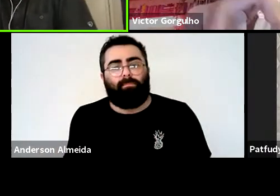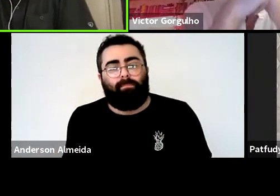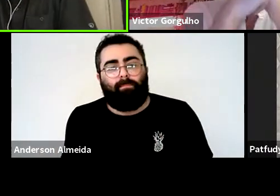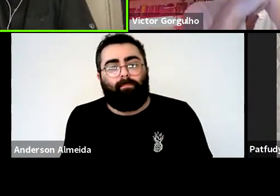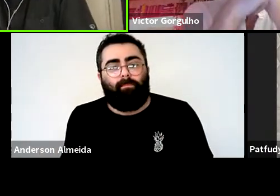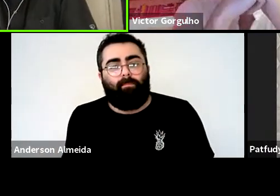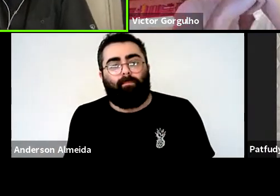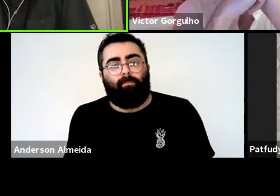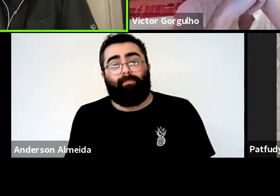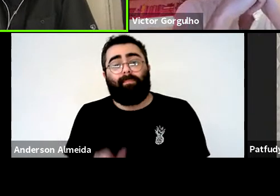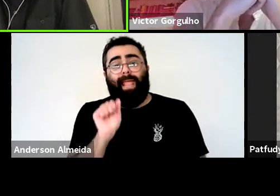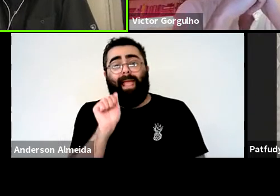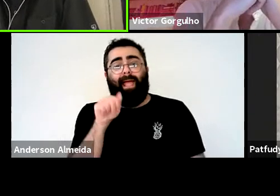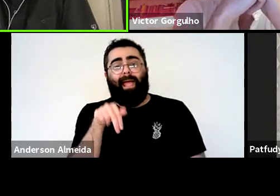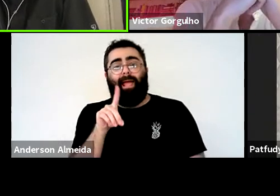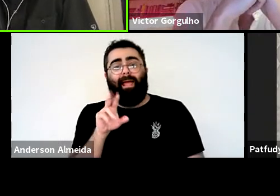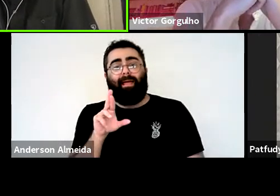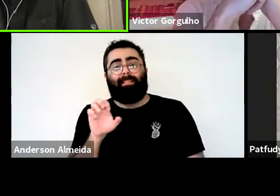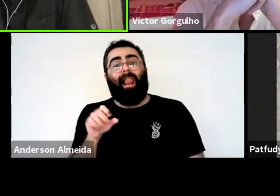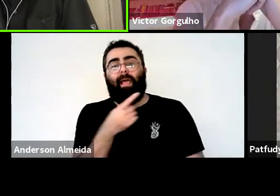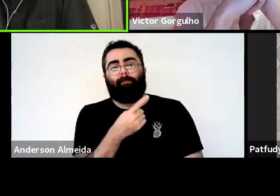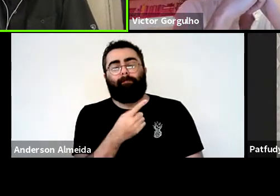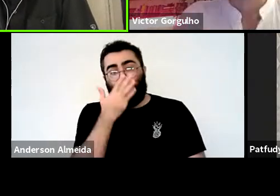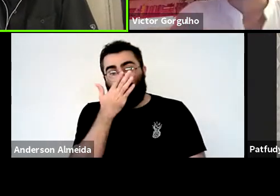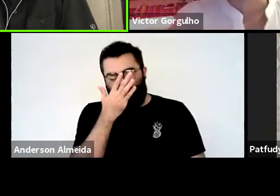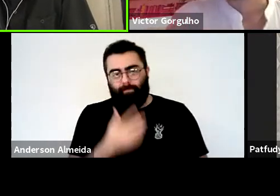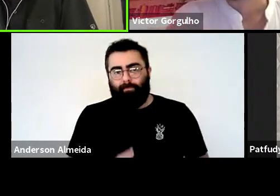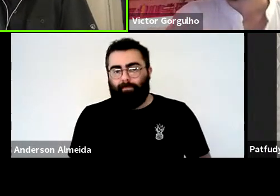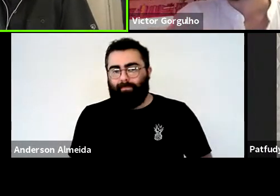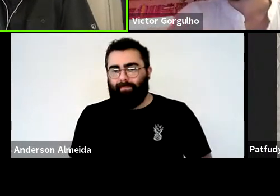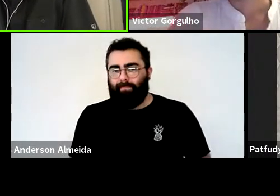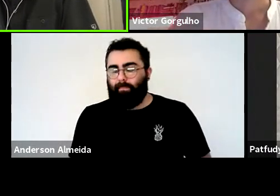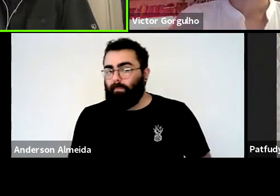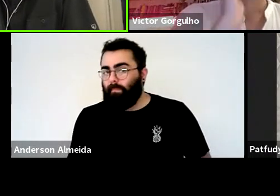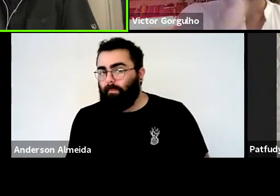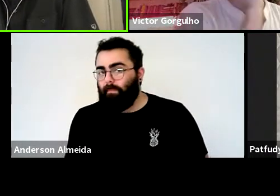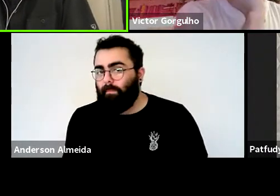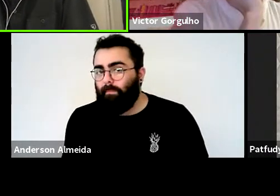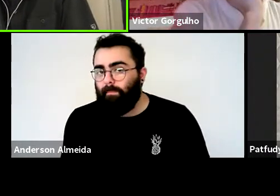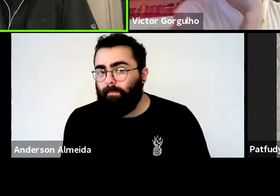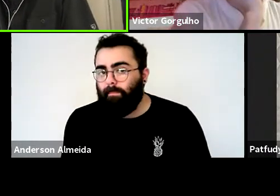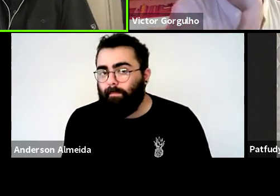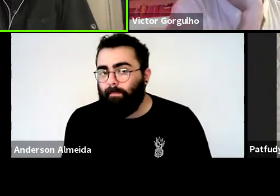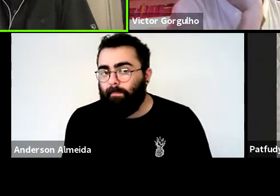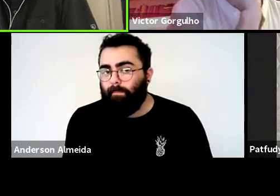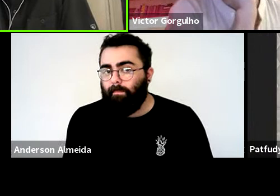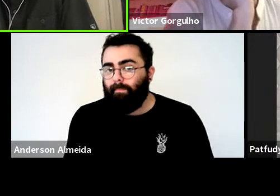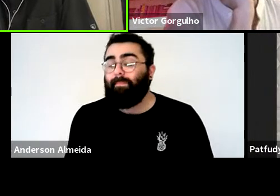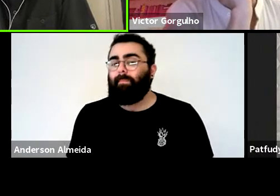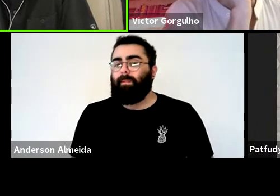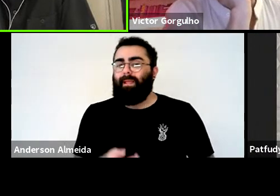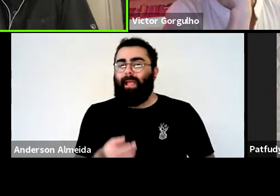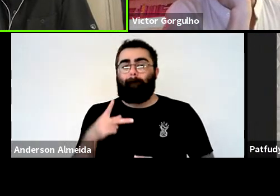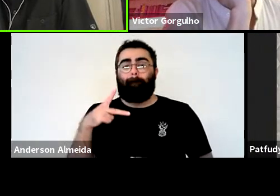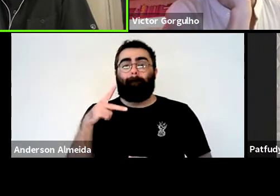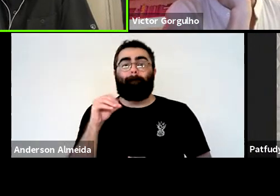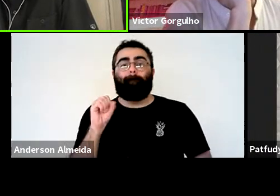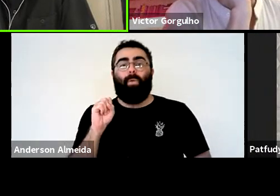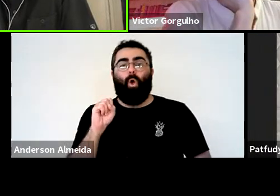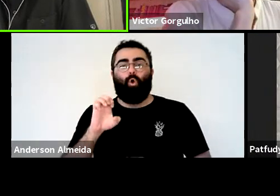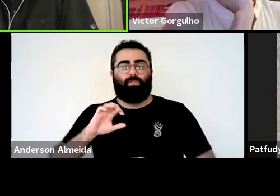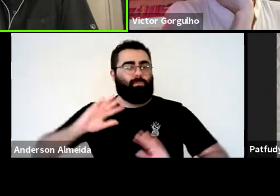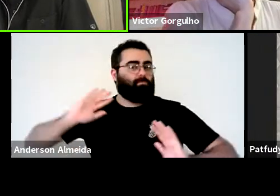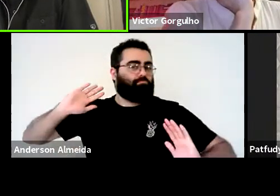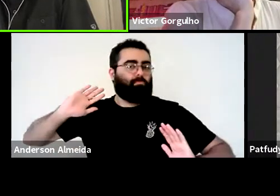porque a questão da pose, porque A dança tem esse problema básico